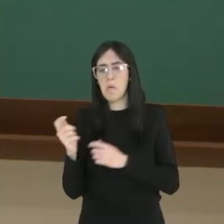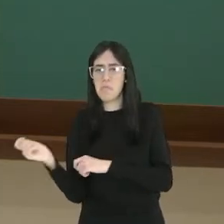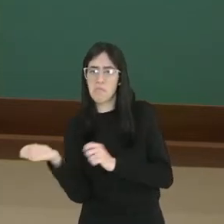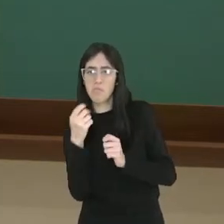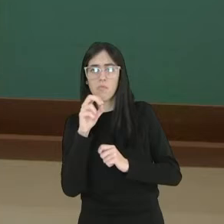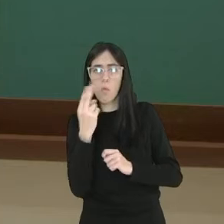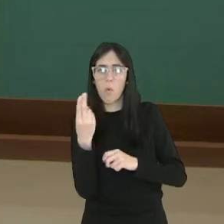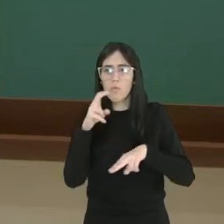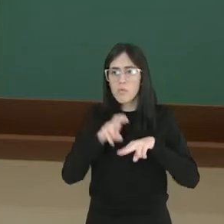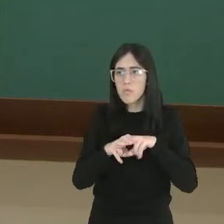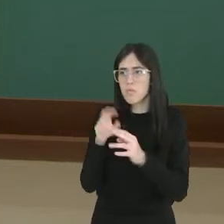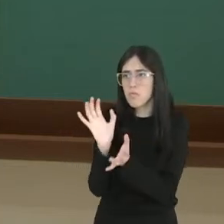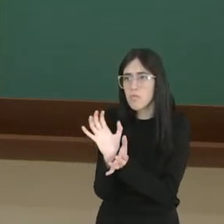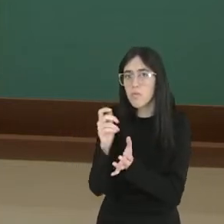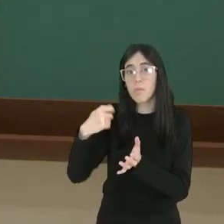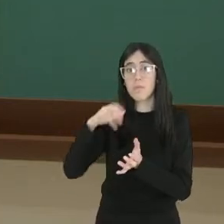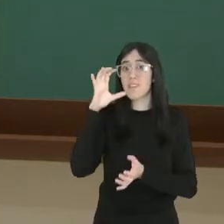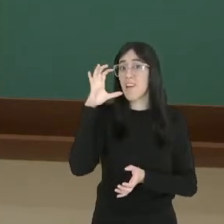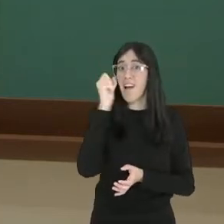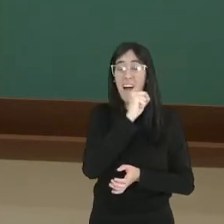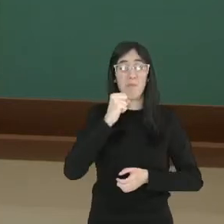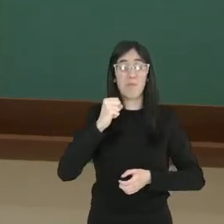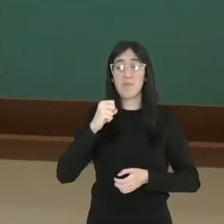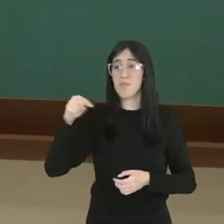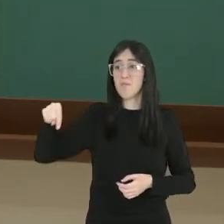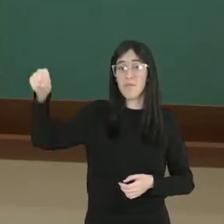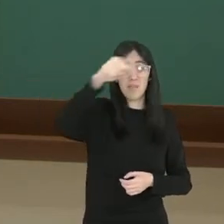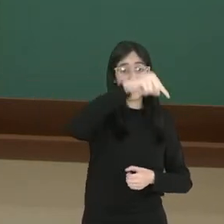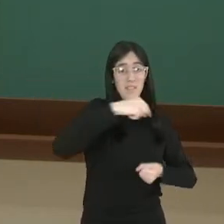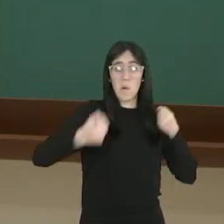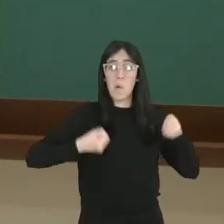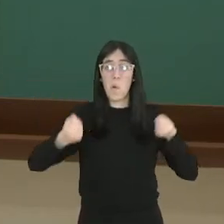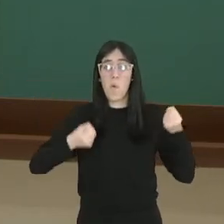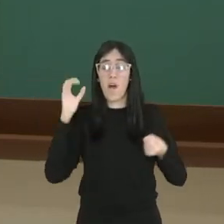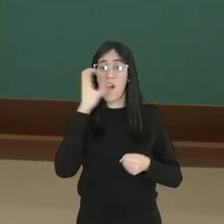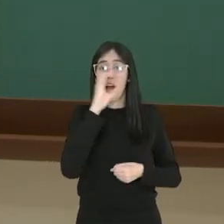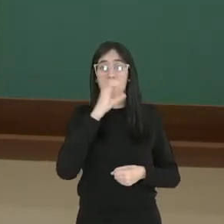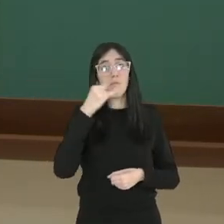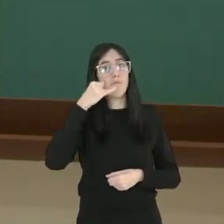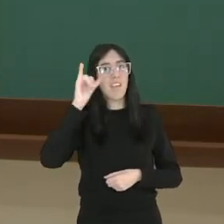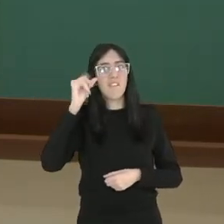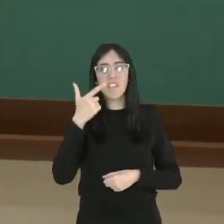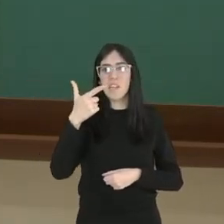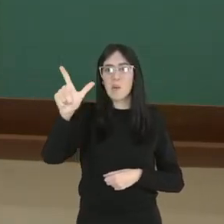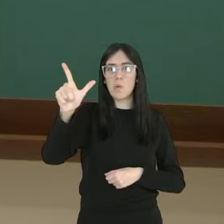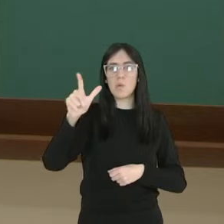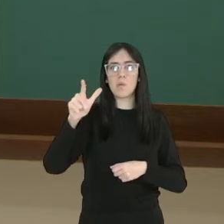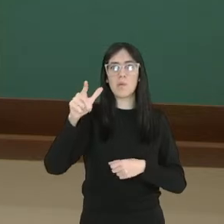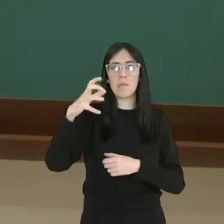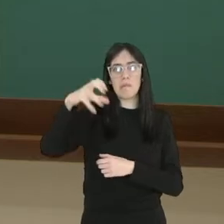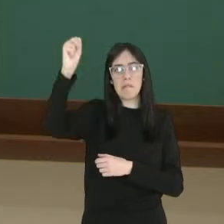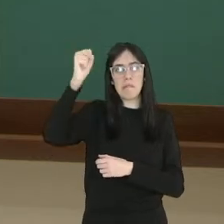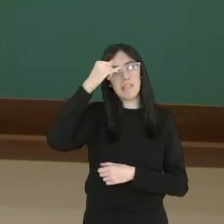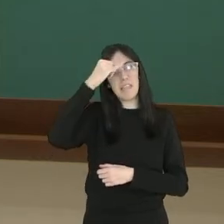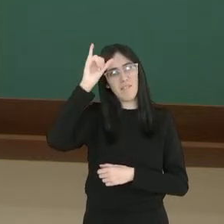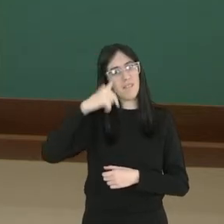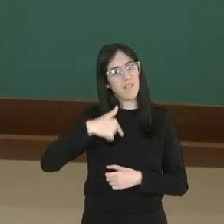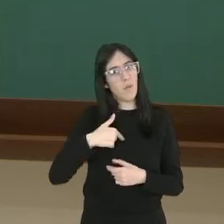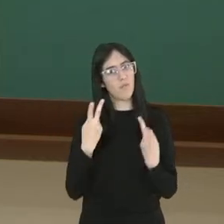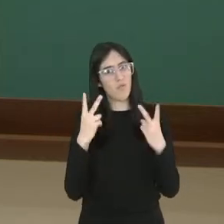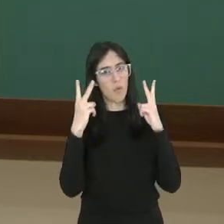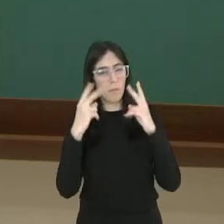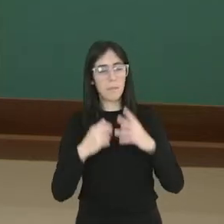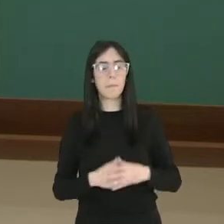recuperar essa bolinha e trazer o mais rápido possível para as bases, evitando que o meu adversário faça muitos pontos.